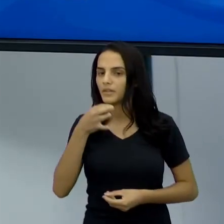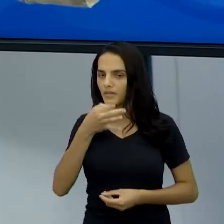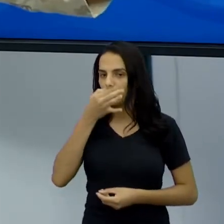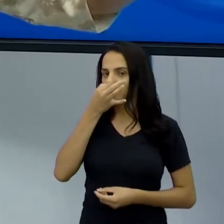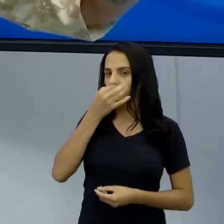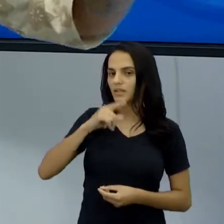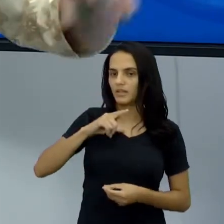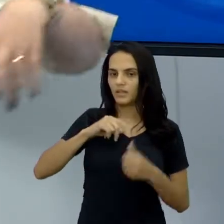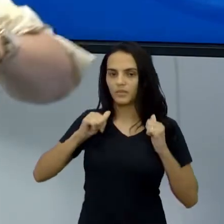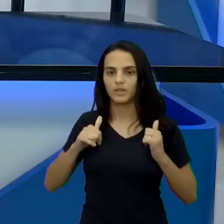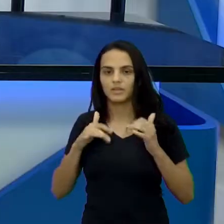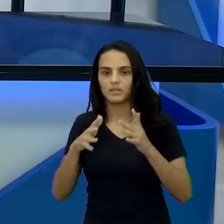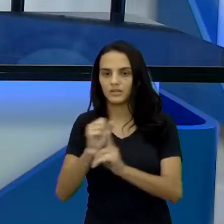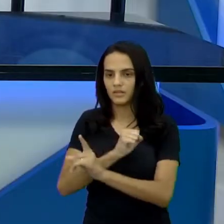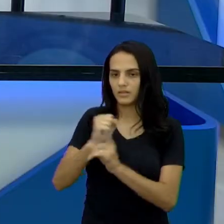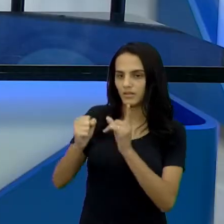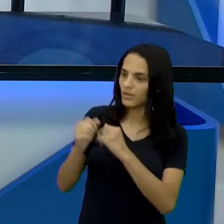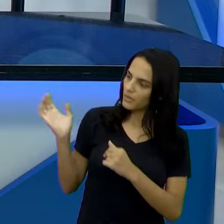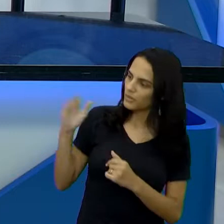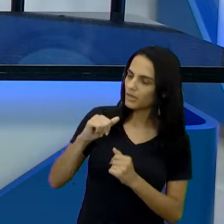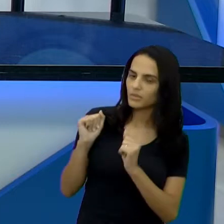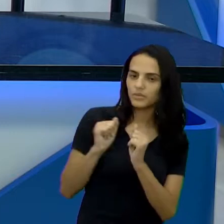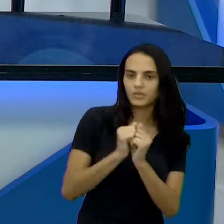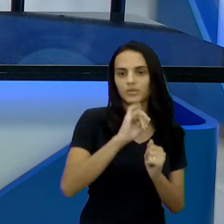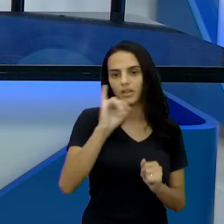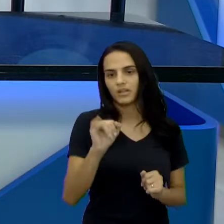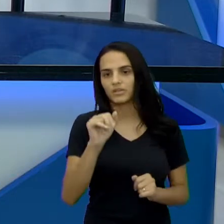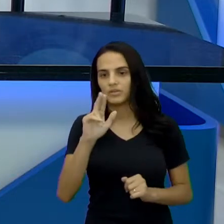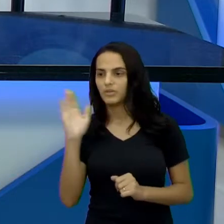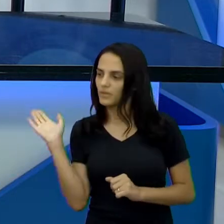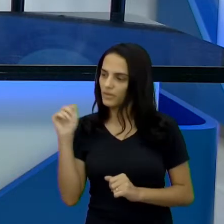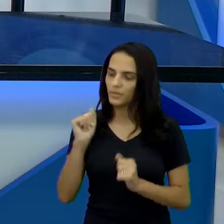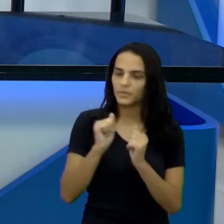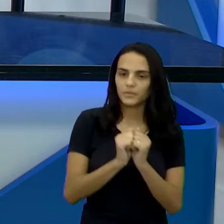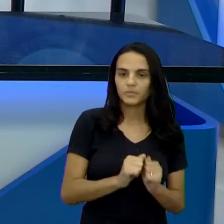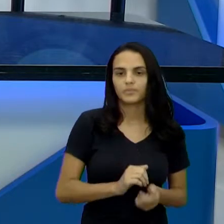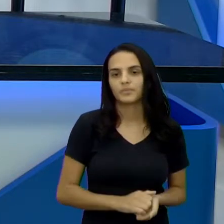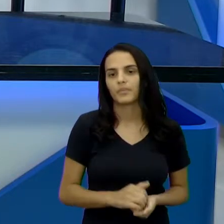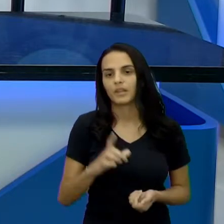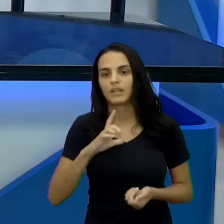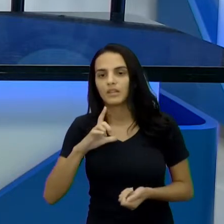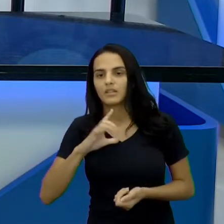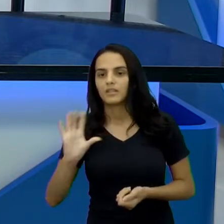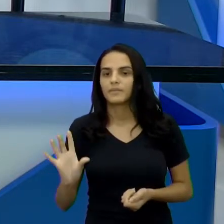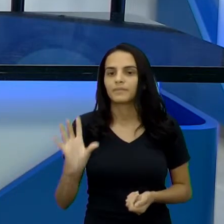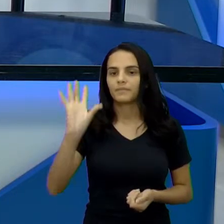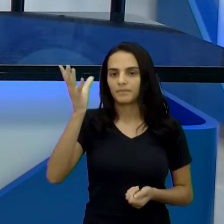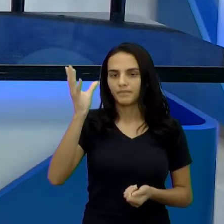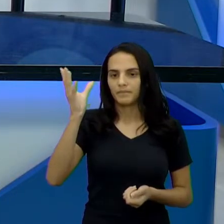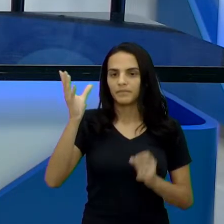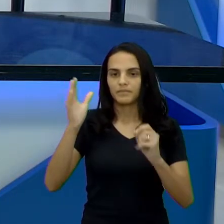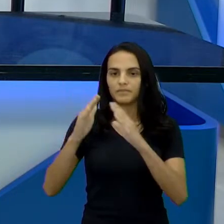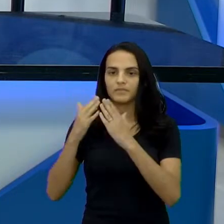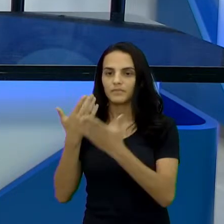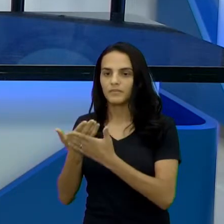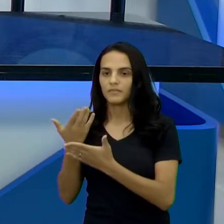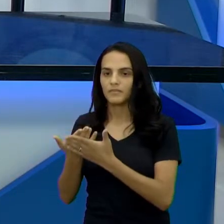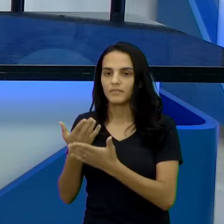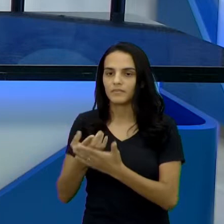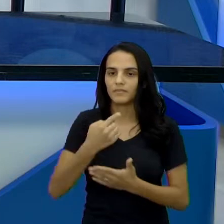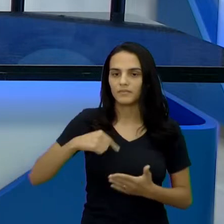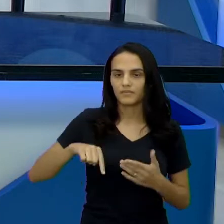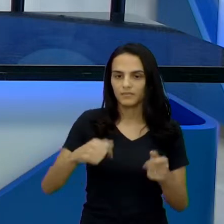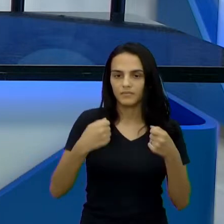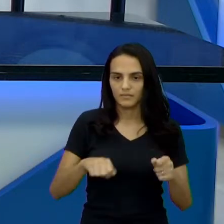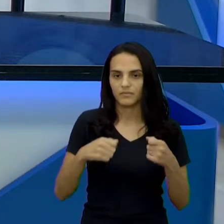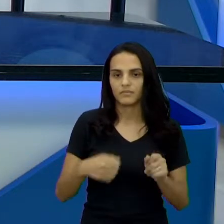ação social ali que tá acontecendo, vambora. Não, vambora, Juliana. Tem uma situação que está acontecendo numa escola que a gente precisa